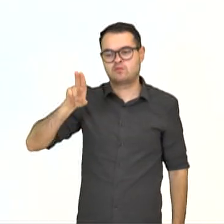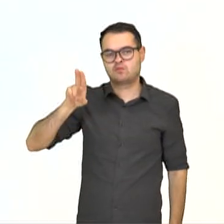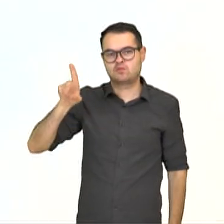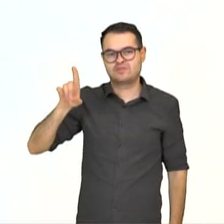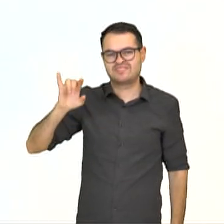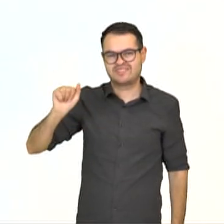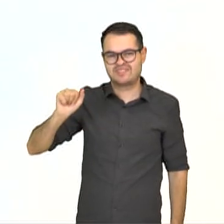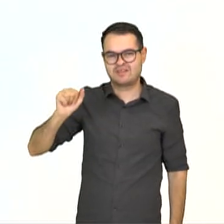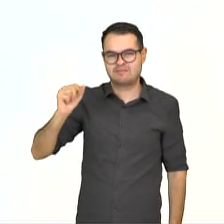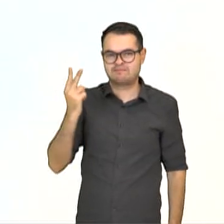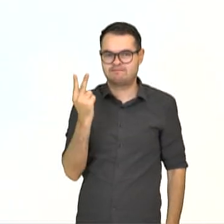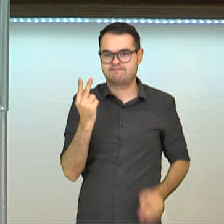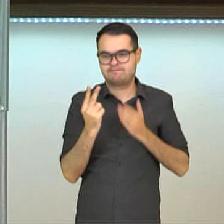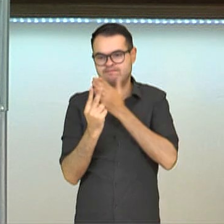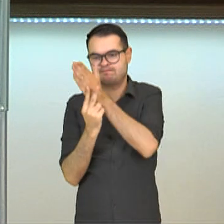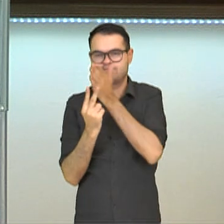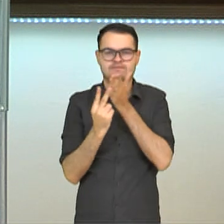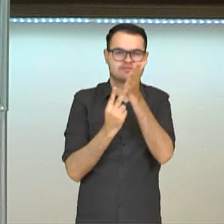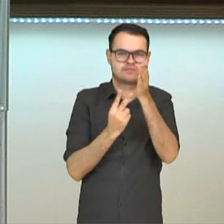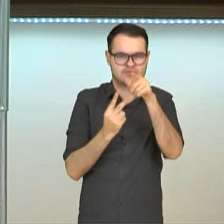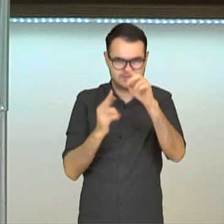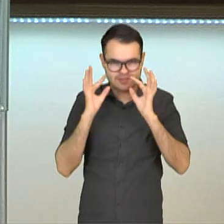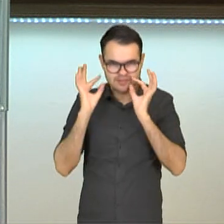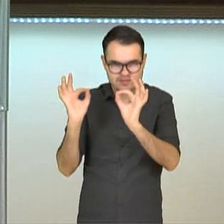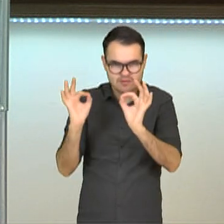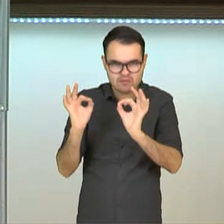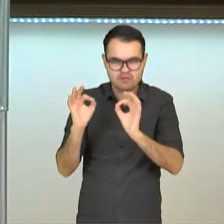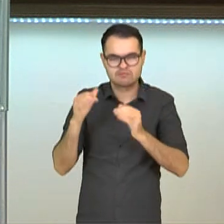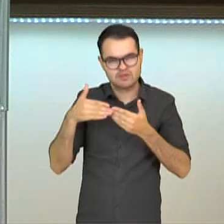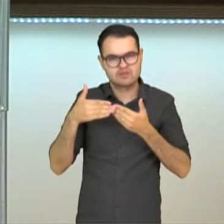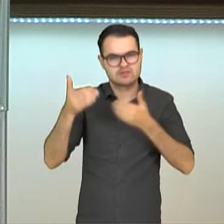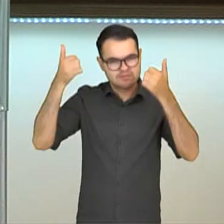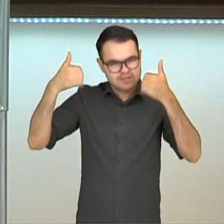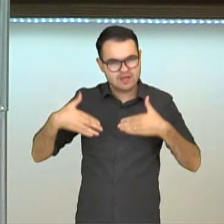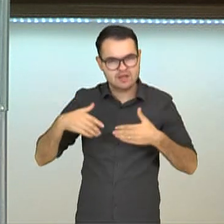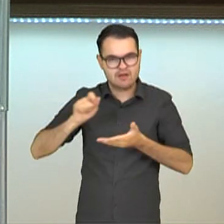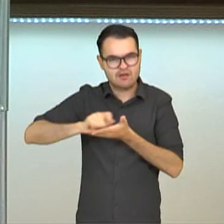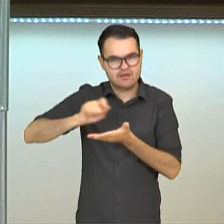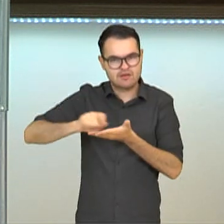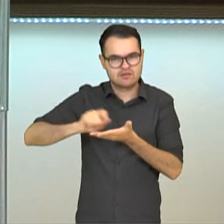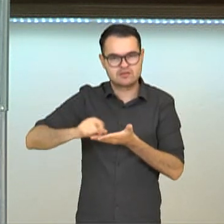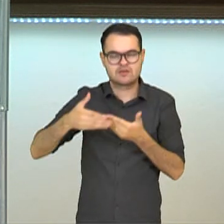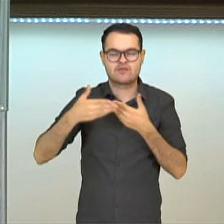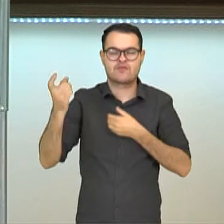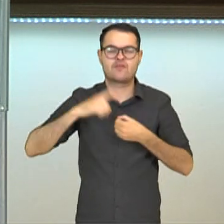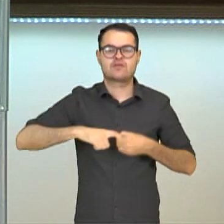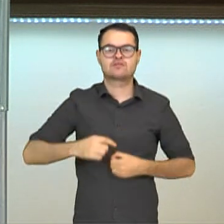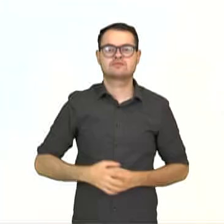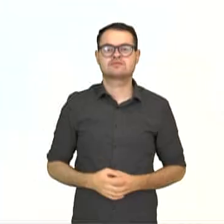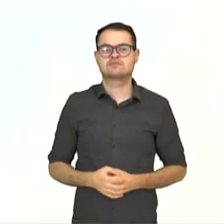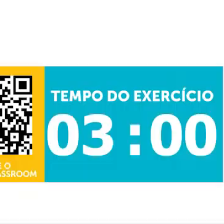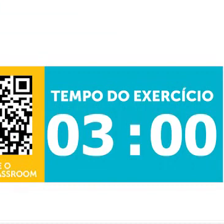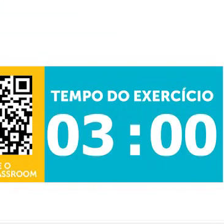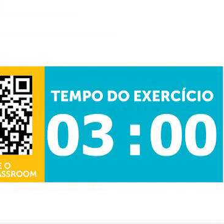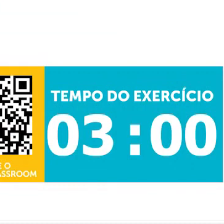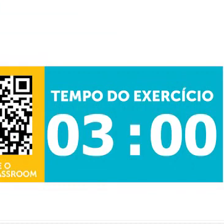duas maneiras. Quais são elas? Será que você prestou atenção? Eu já falei. Anote lá no teu caderno e daqui a pouco nós